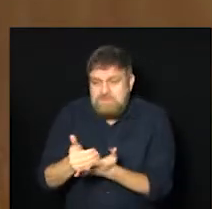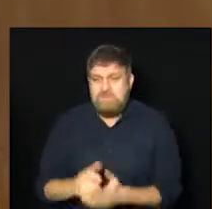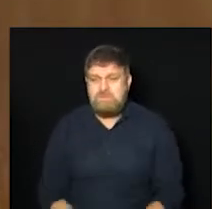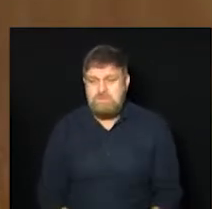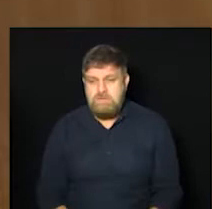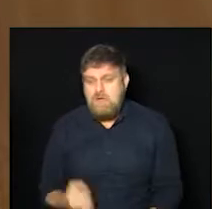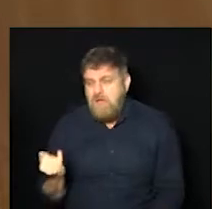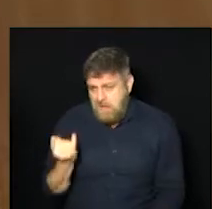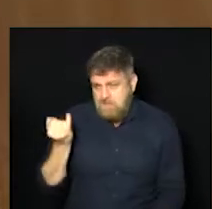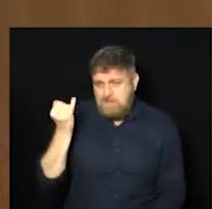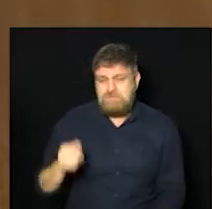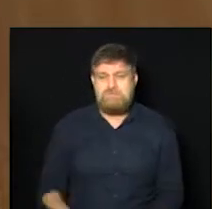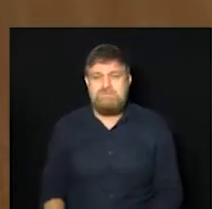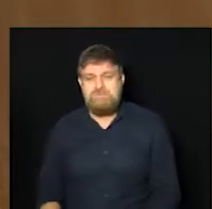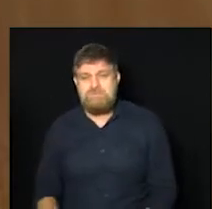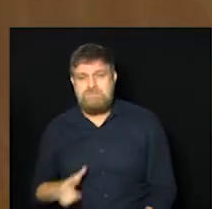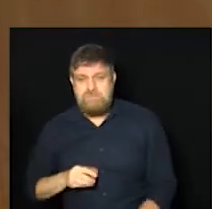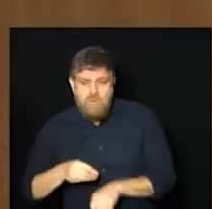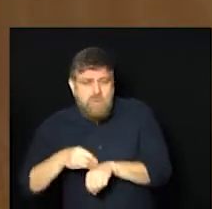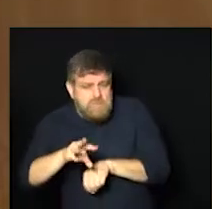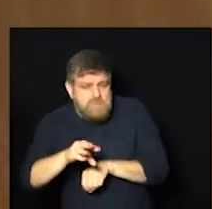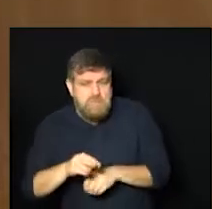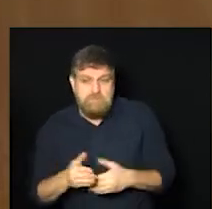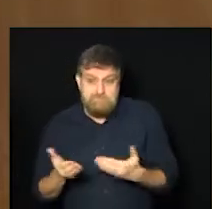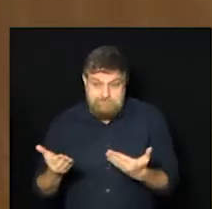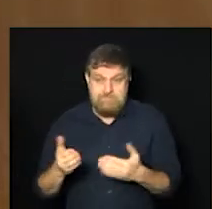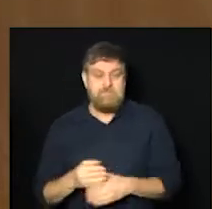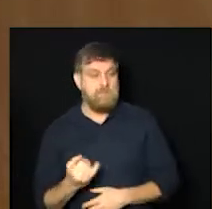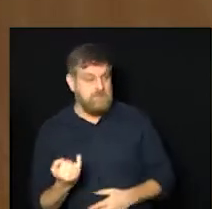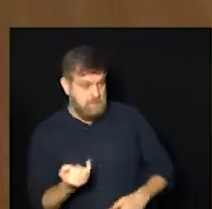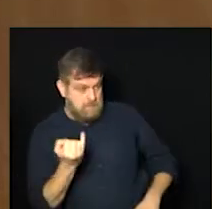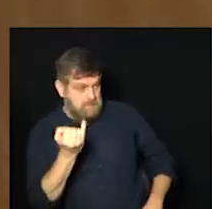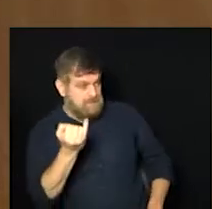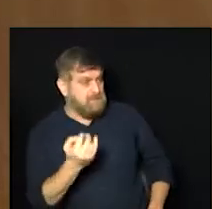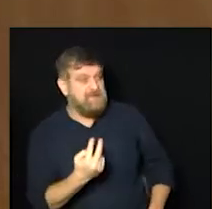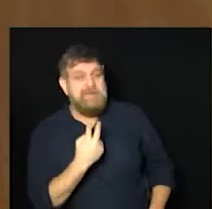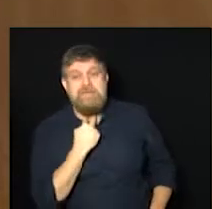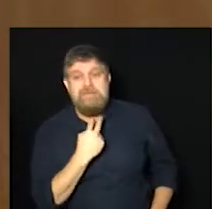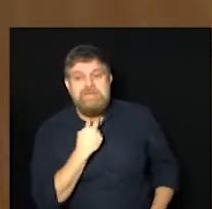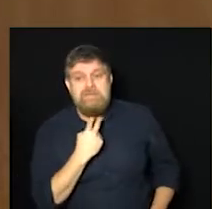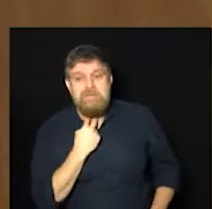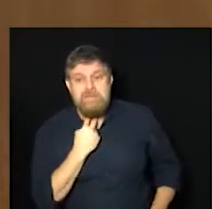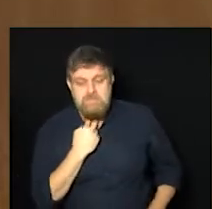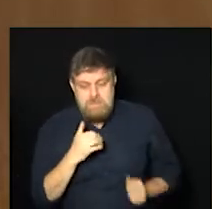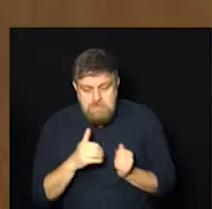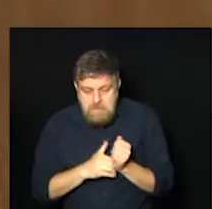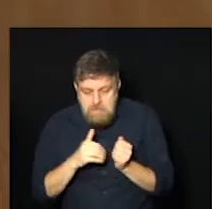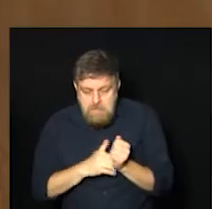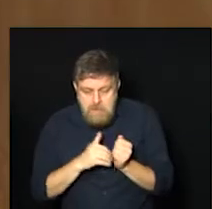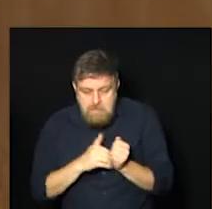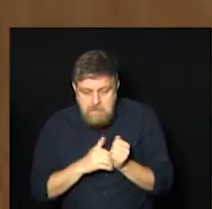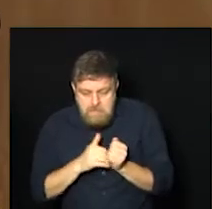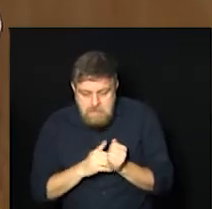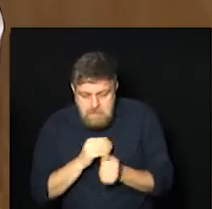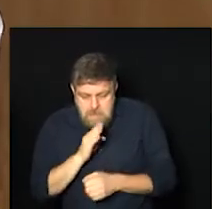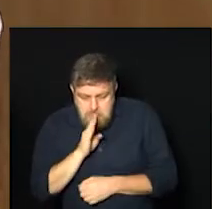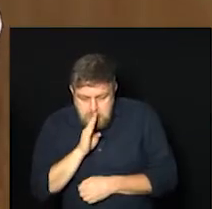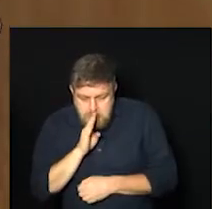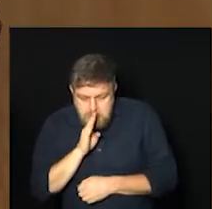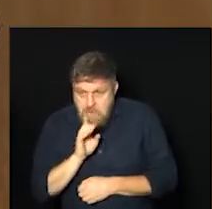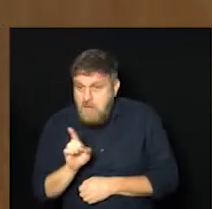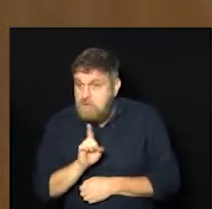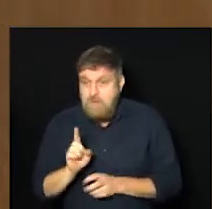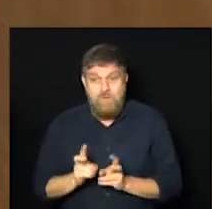dica que o senhor dá? É muito importante que não fique guardando a doença, porque o câncer, ela